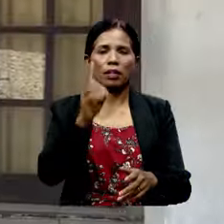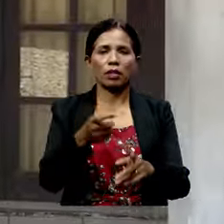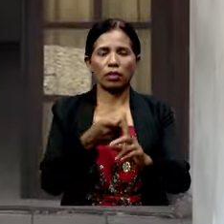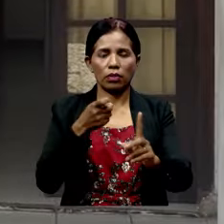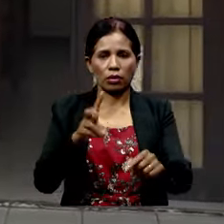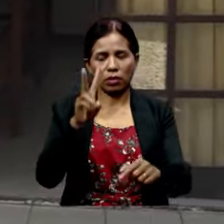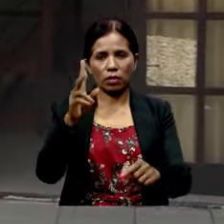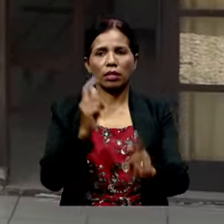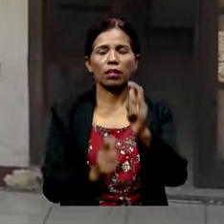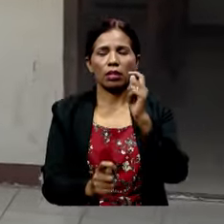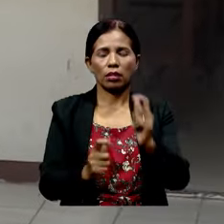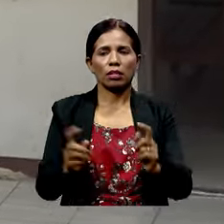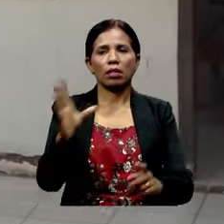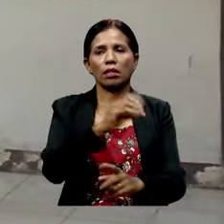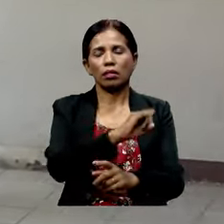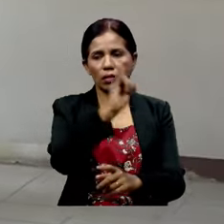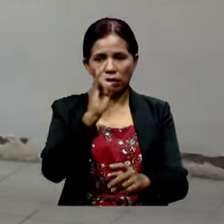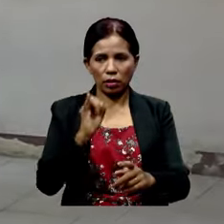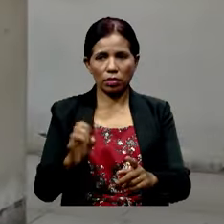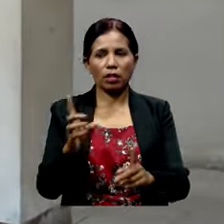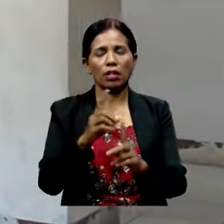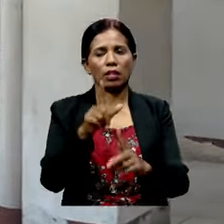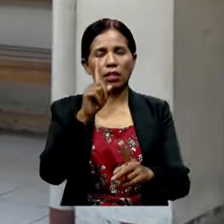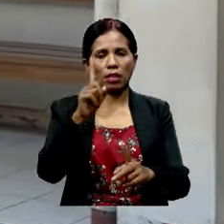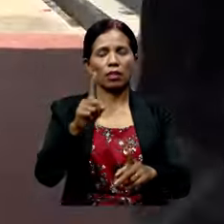rua, tribunal marca fale julgamento e aloron ida